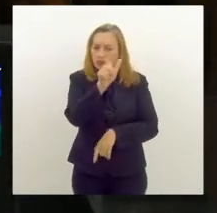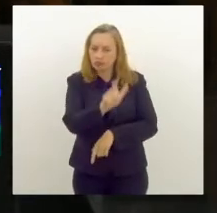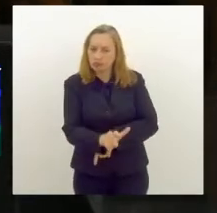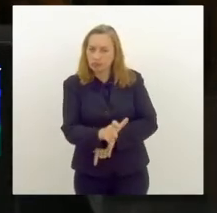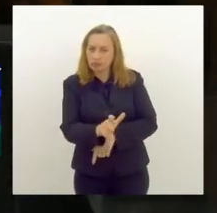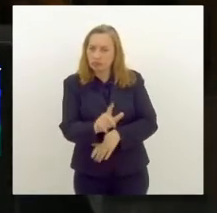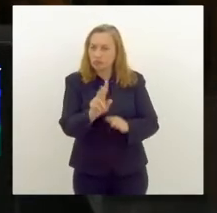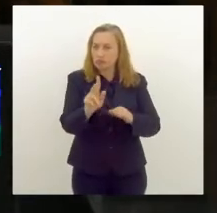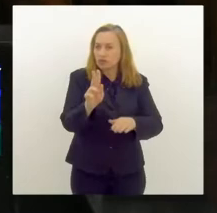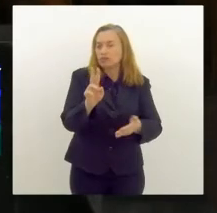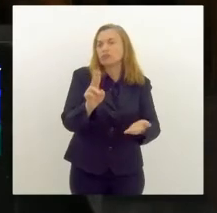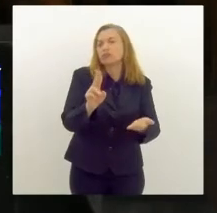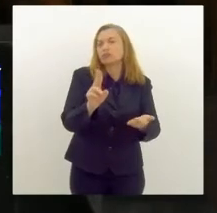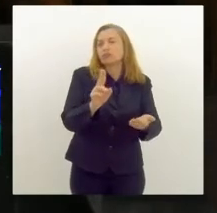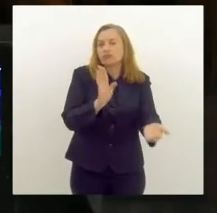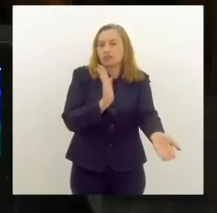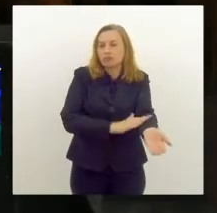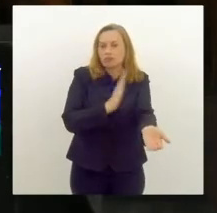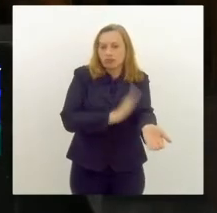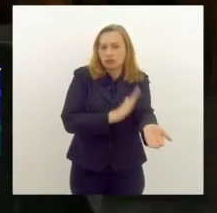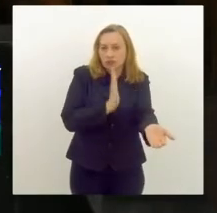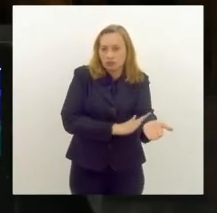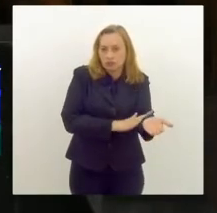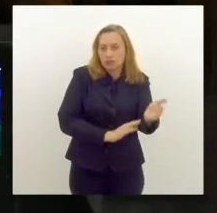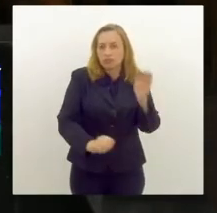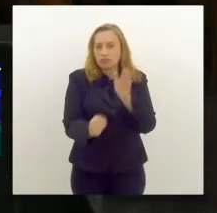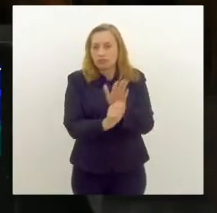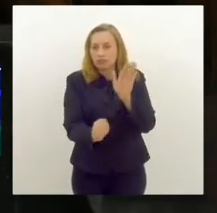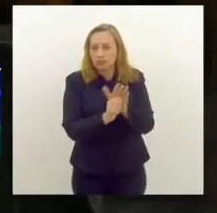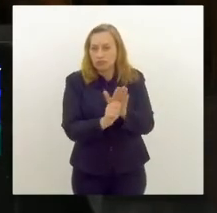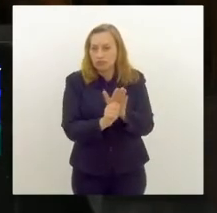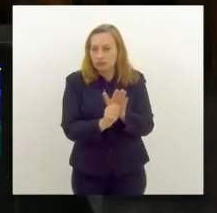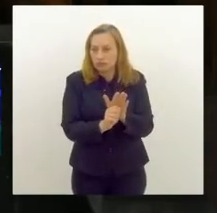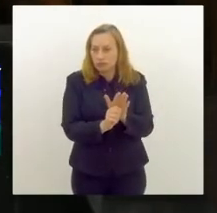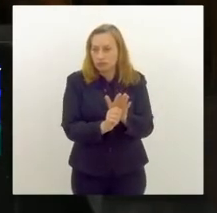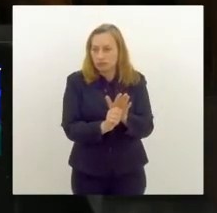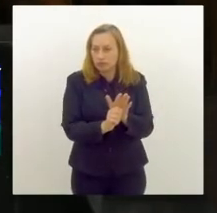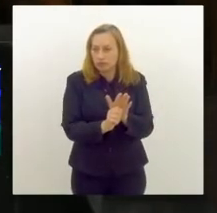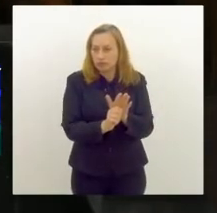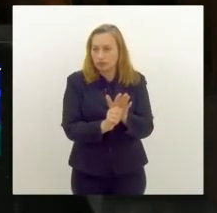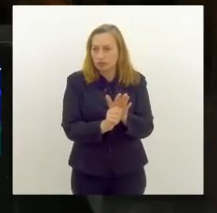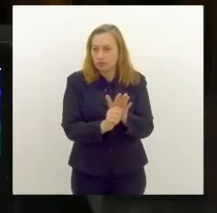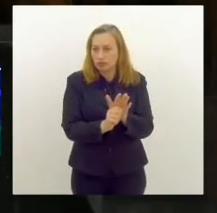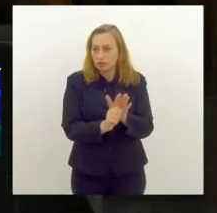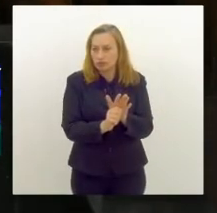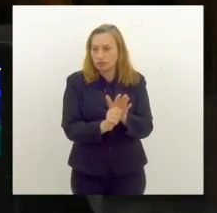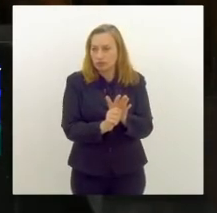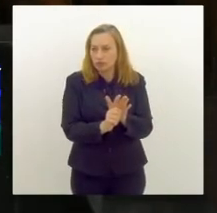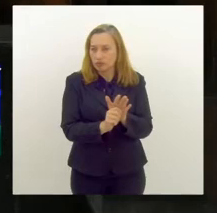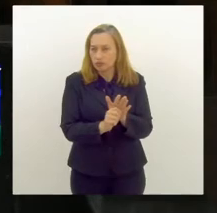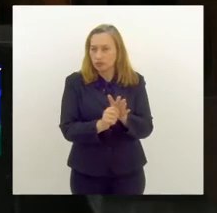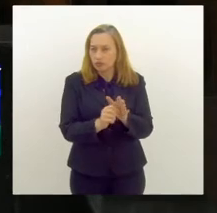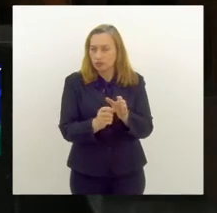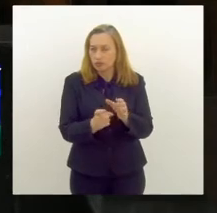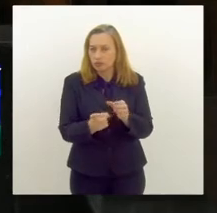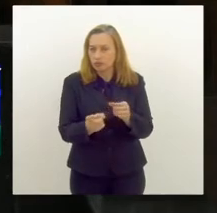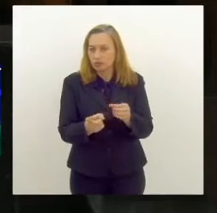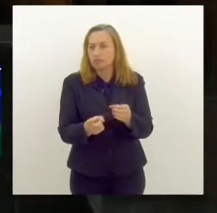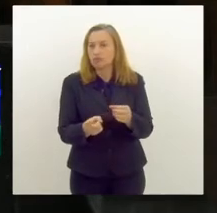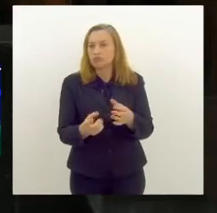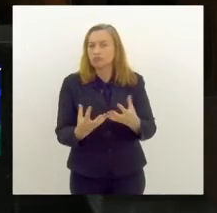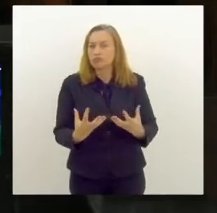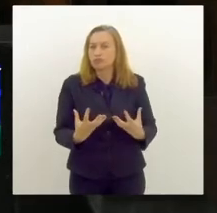uso abusivo de álcool e outras drogas a se reposicionar moralmente através da adesão a